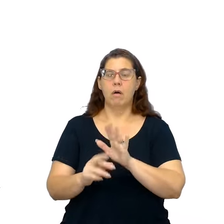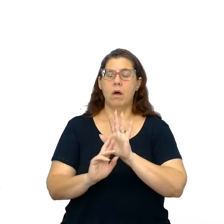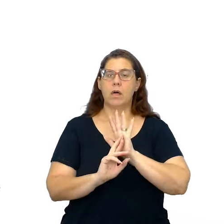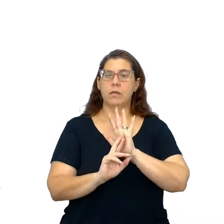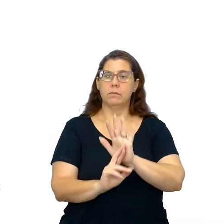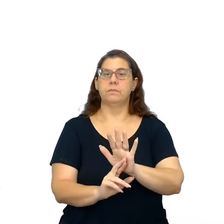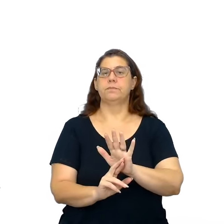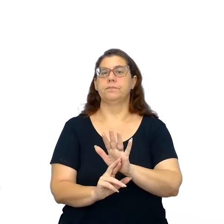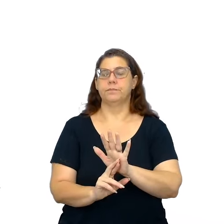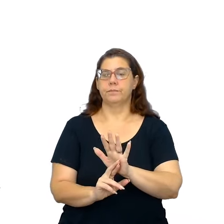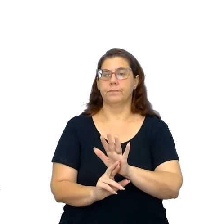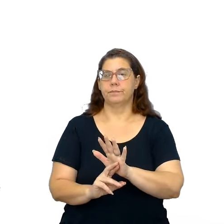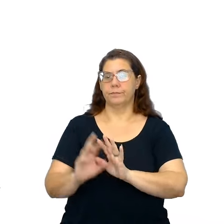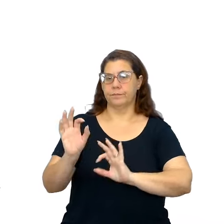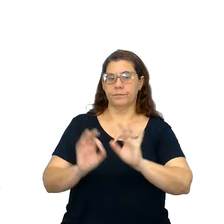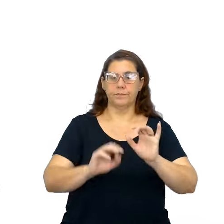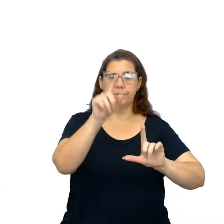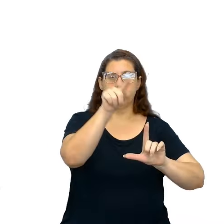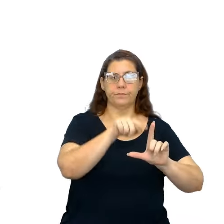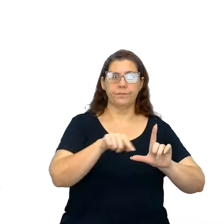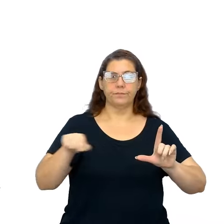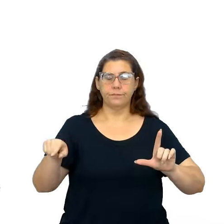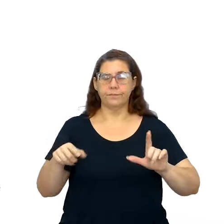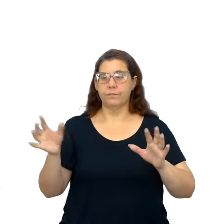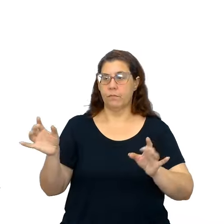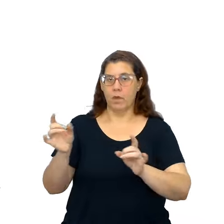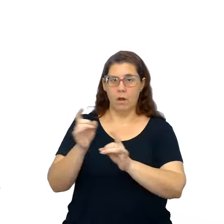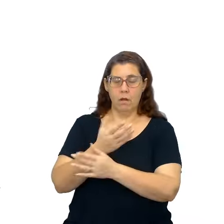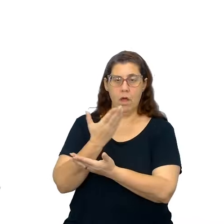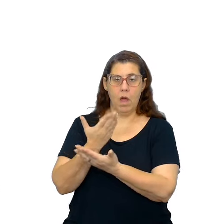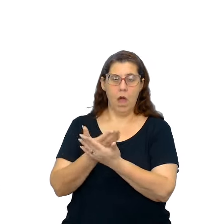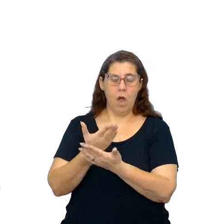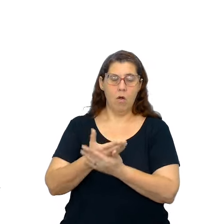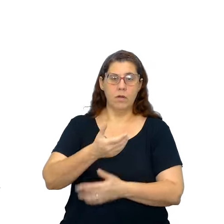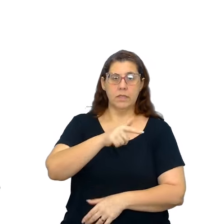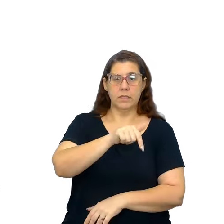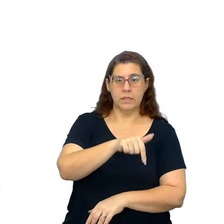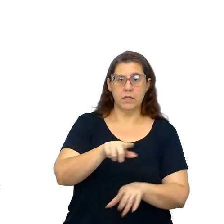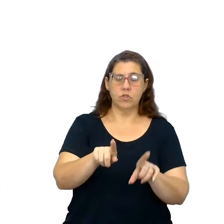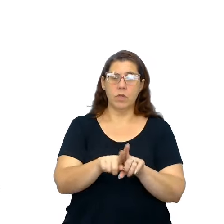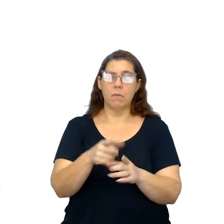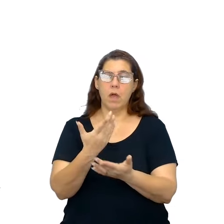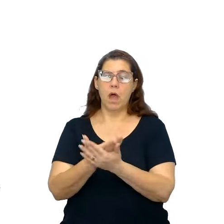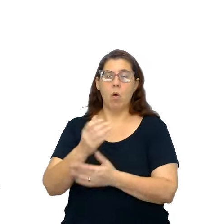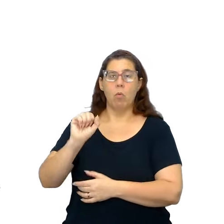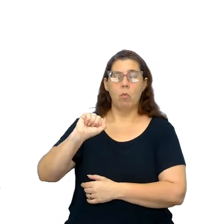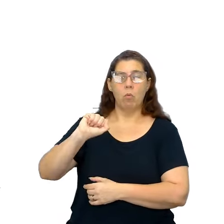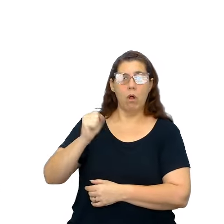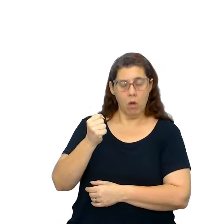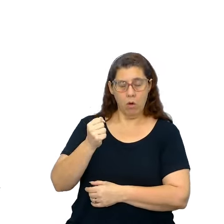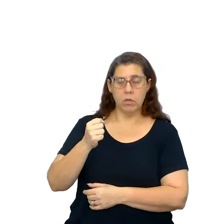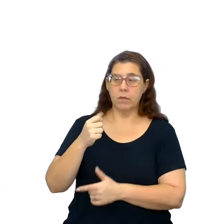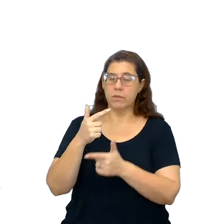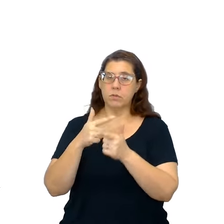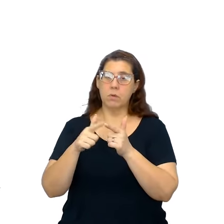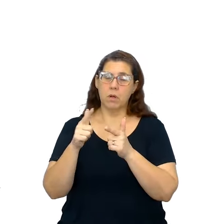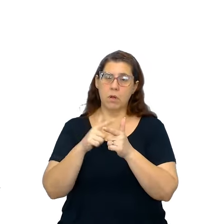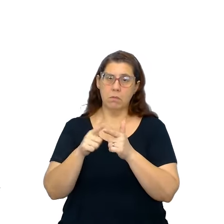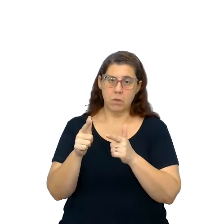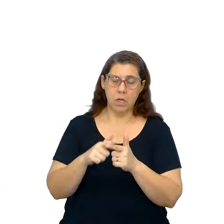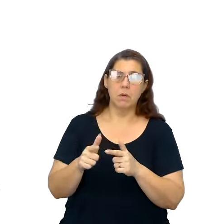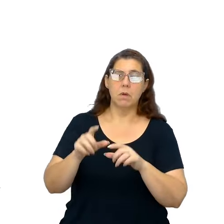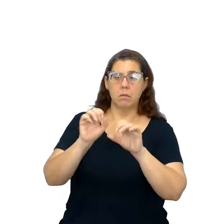representações no plano cartesiano. E para finalizar, nas aulas 7 e 8, a gente tem ali as situações, problemas